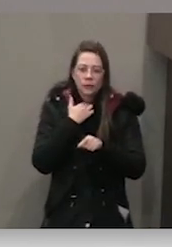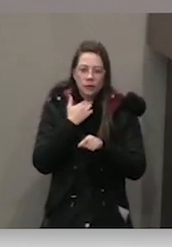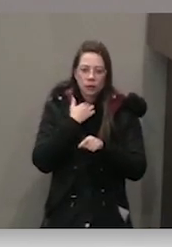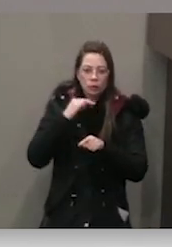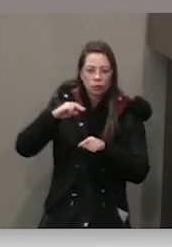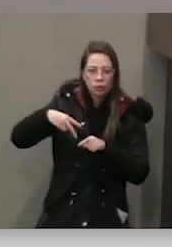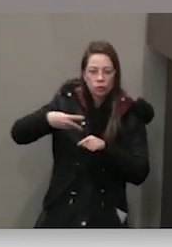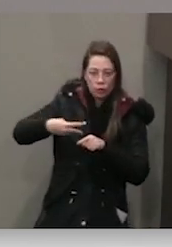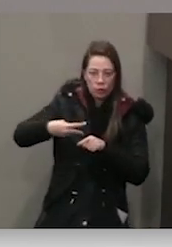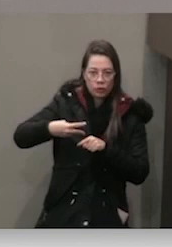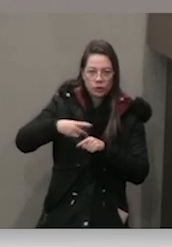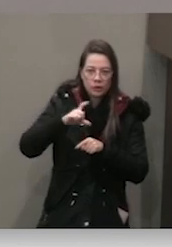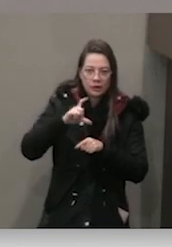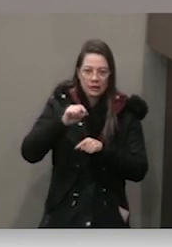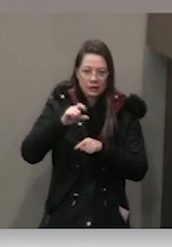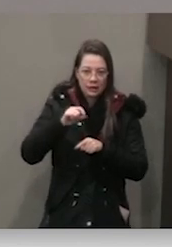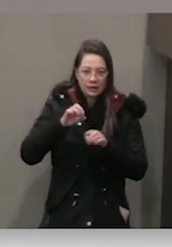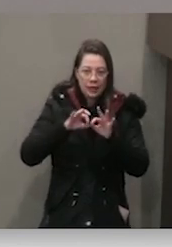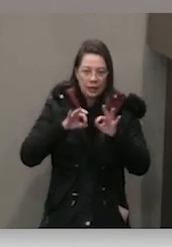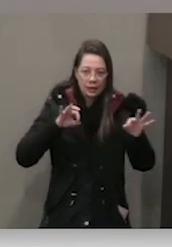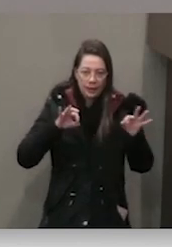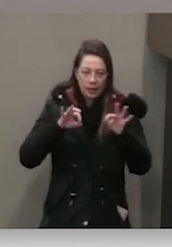2, os 10 metros.